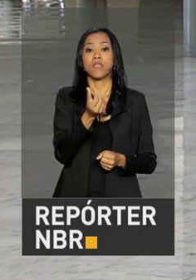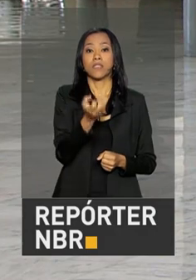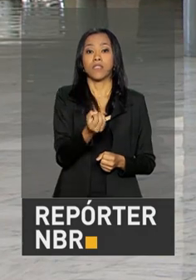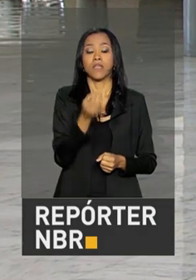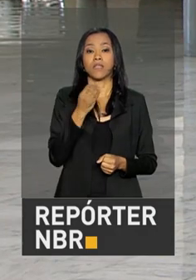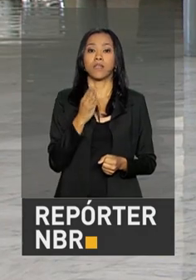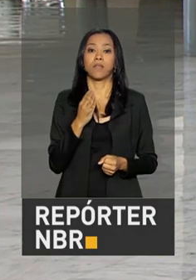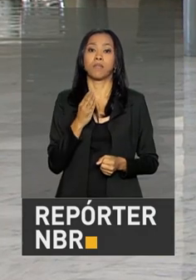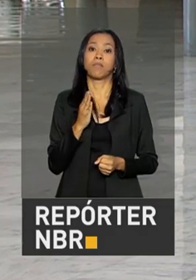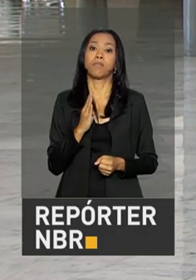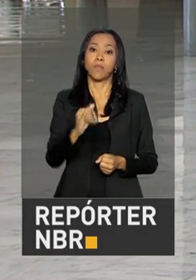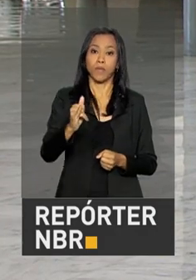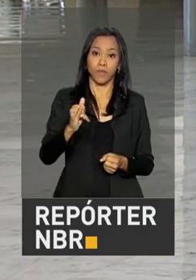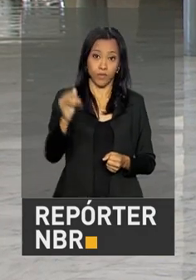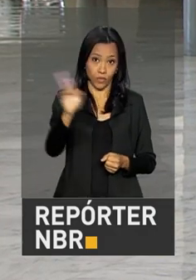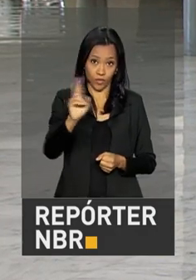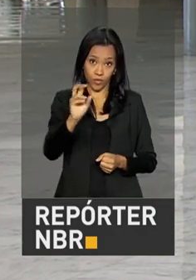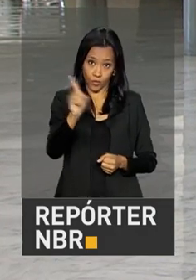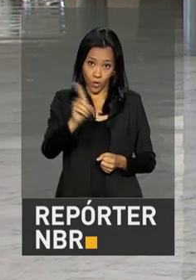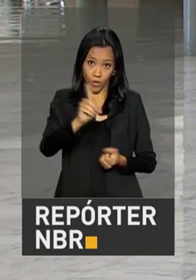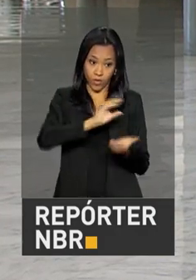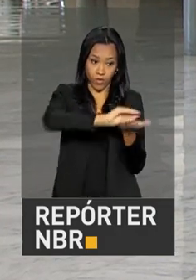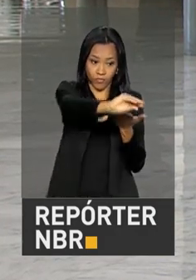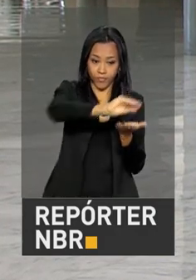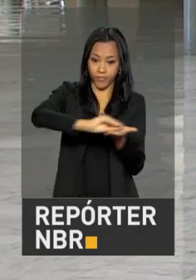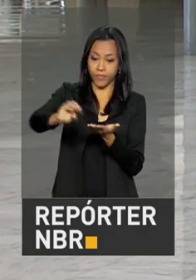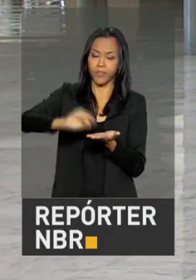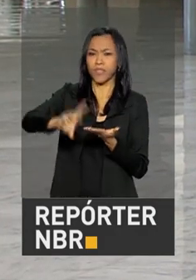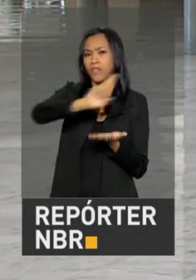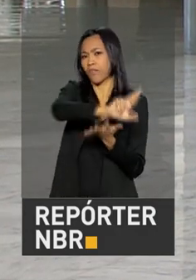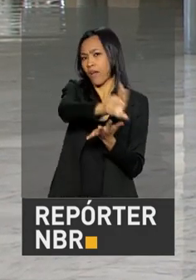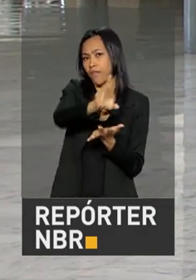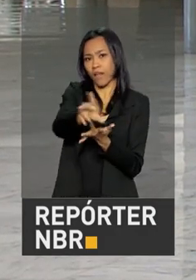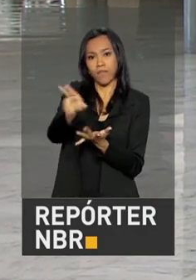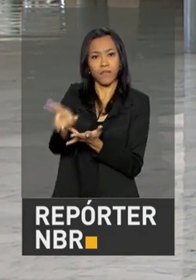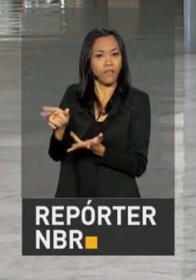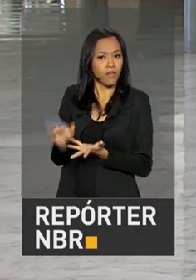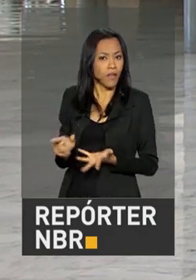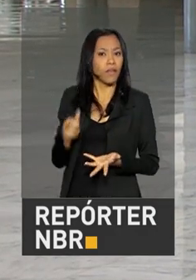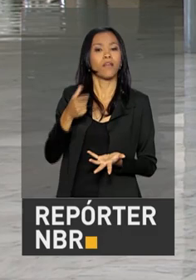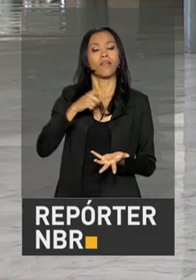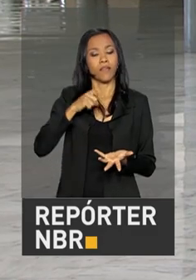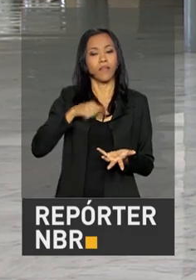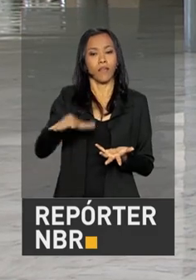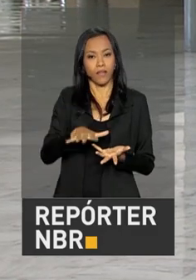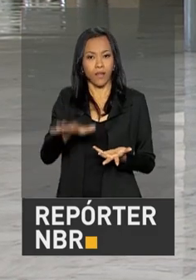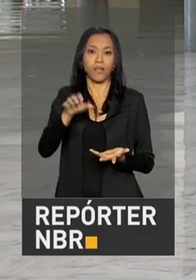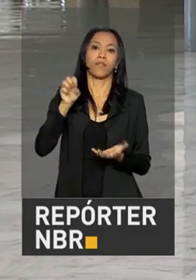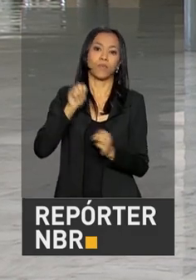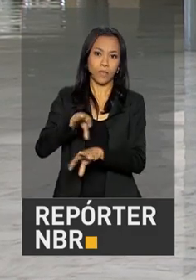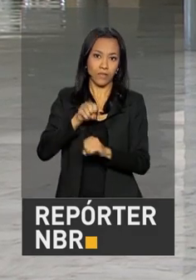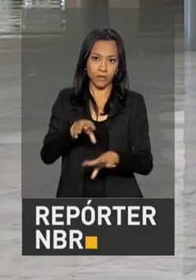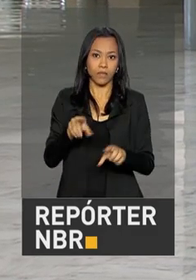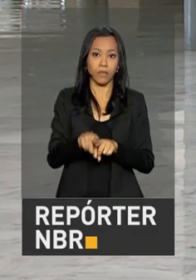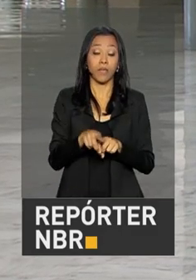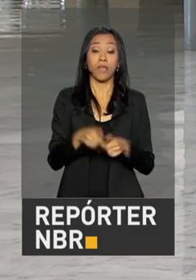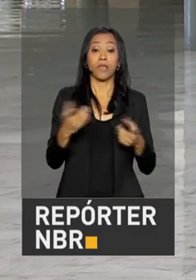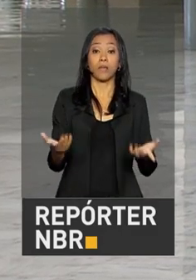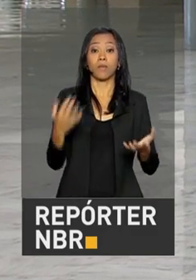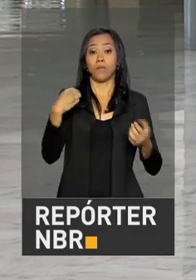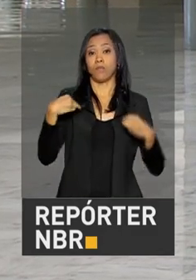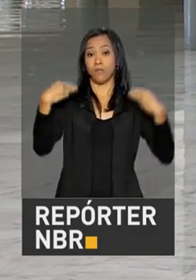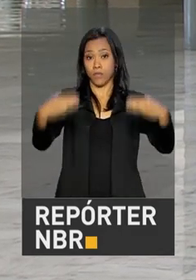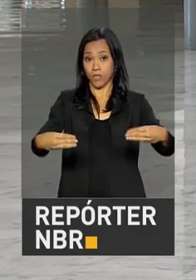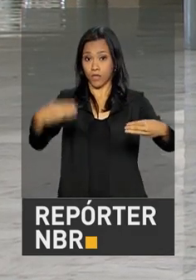dólares em financiamentos. São uma série de atividades financiadas, entre elas educacionais. Segundo o Ministério da